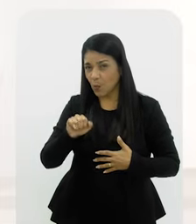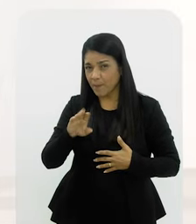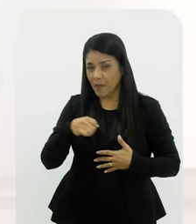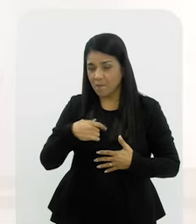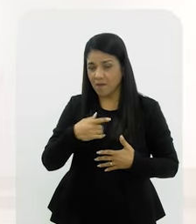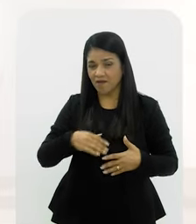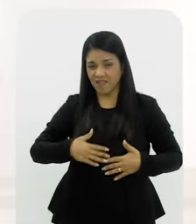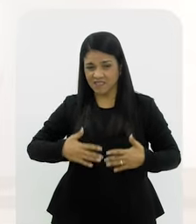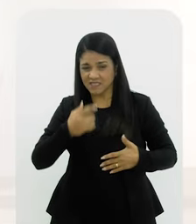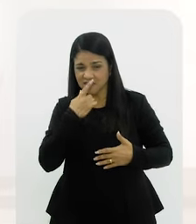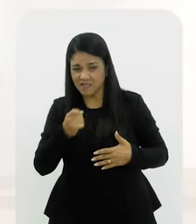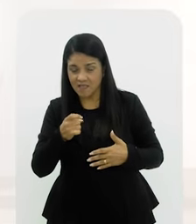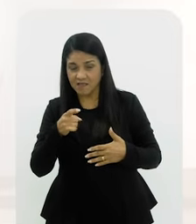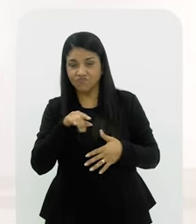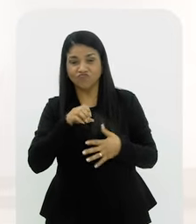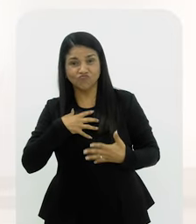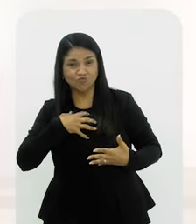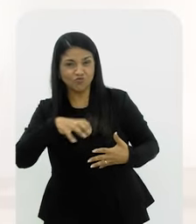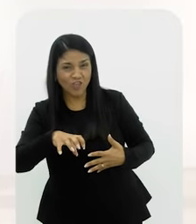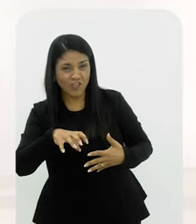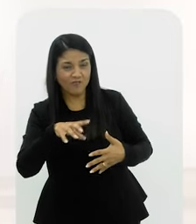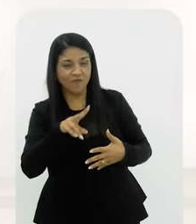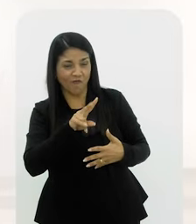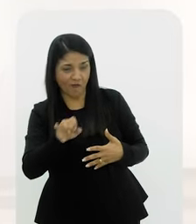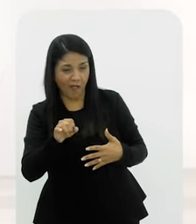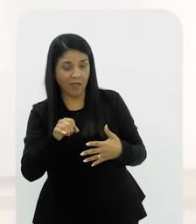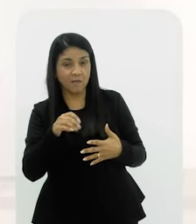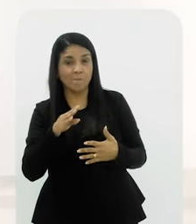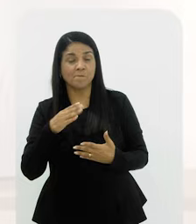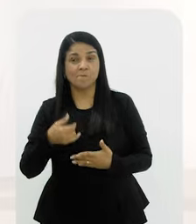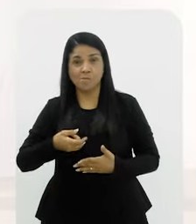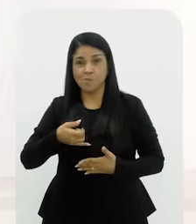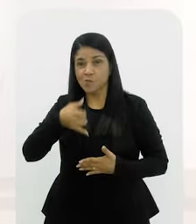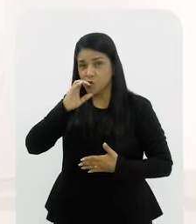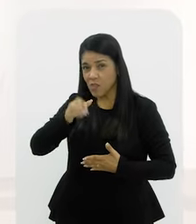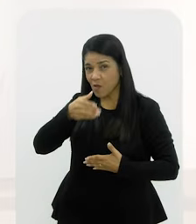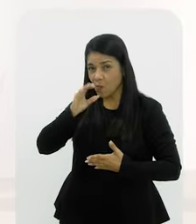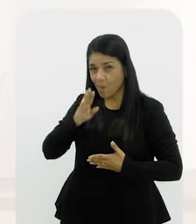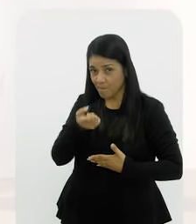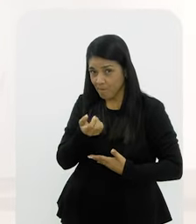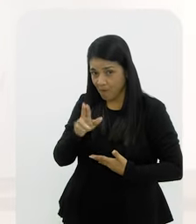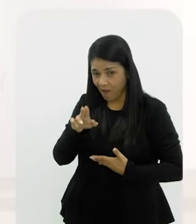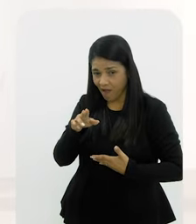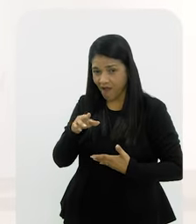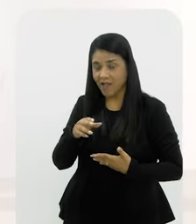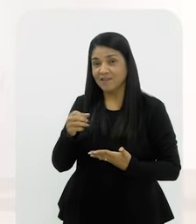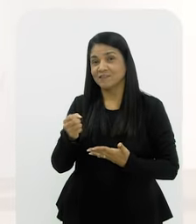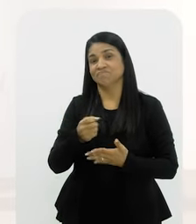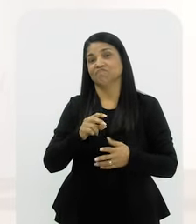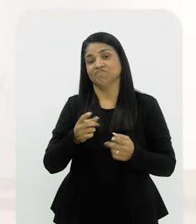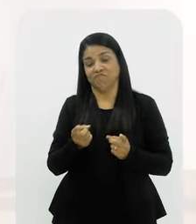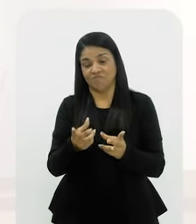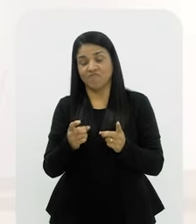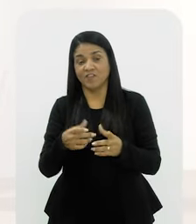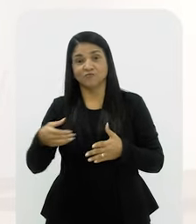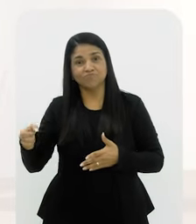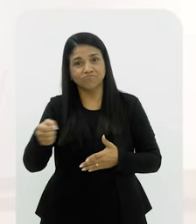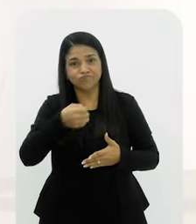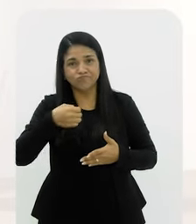vai, boteco do Arlindo vira drogaria. Essa ele foi era maravilhoso, né? Boa. Genial. A